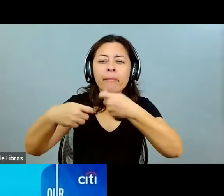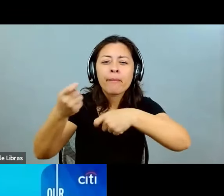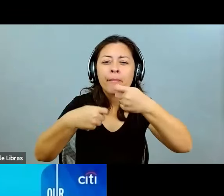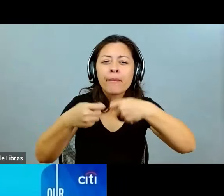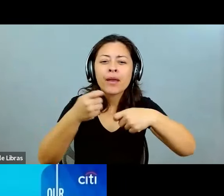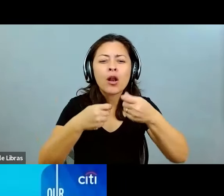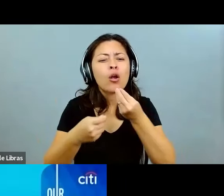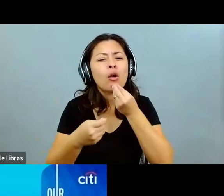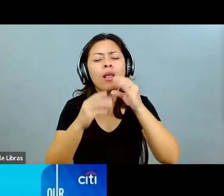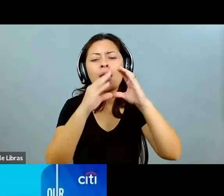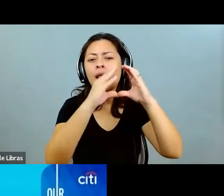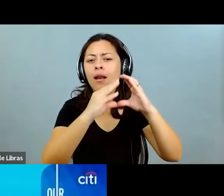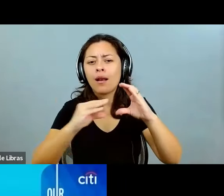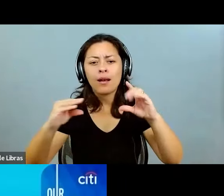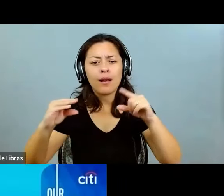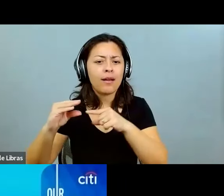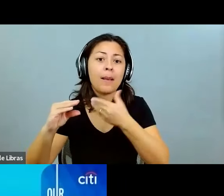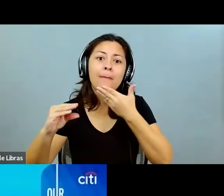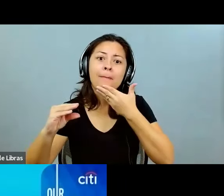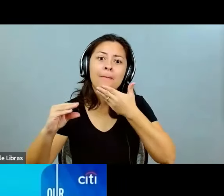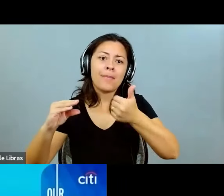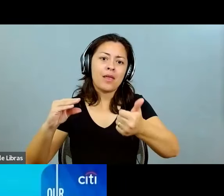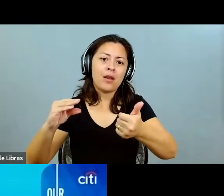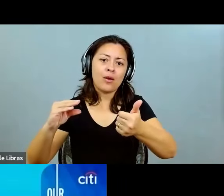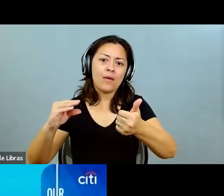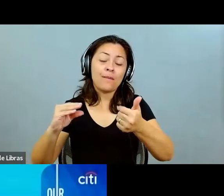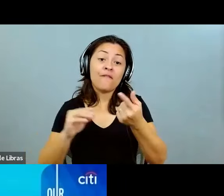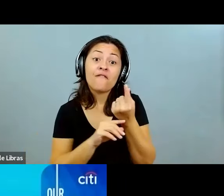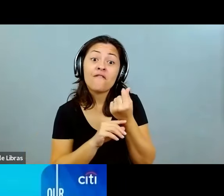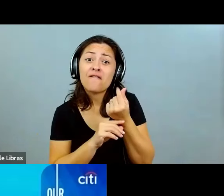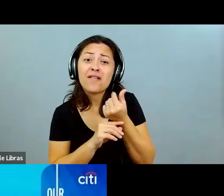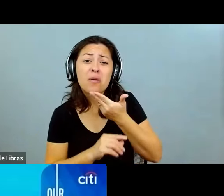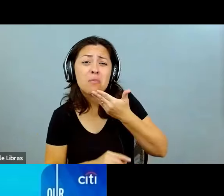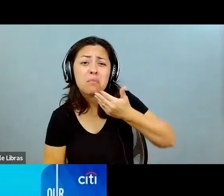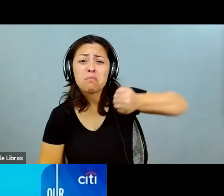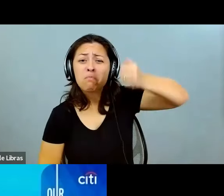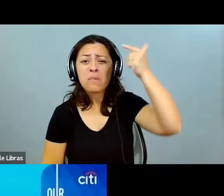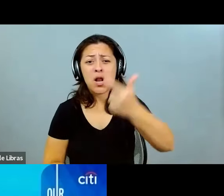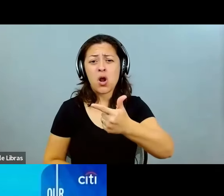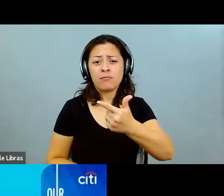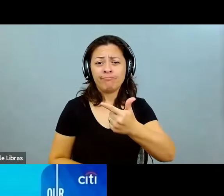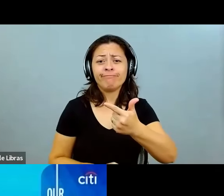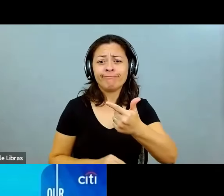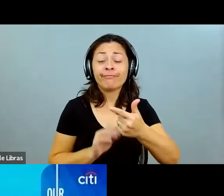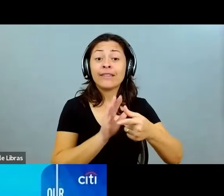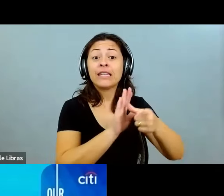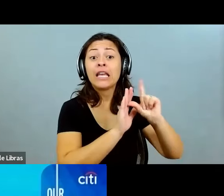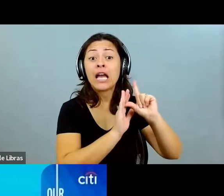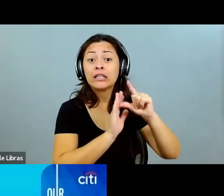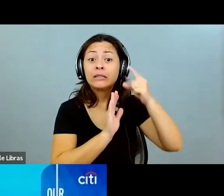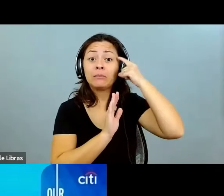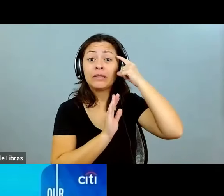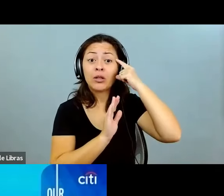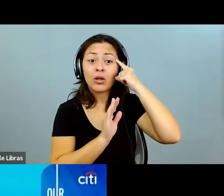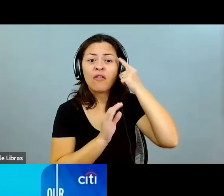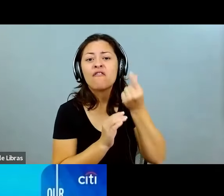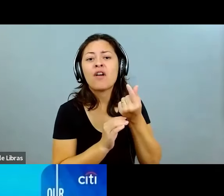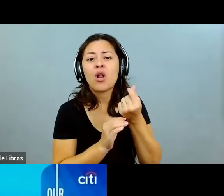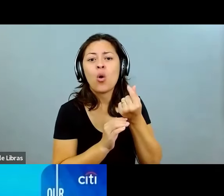liquidez maior para esse milho num preço Spot melhor do que eles estava oferecendo fixações futuras Porque o